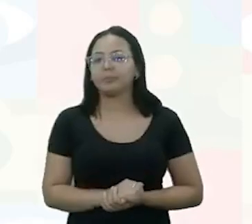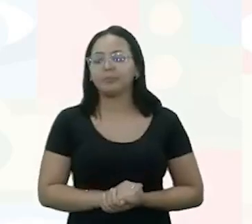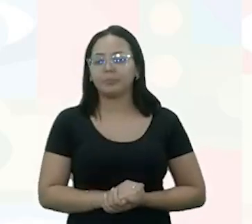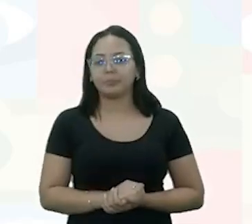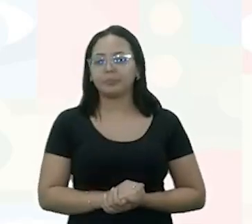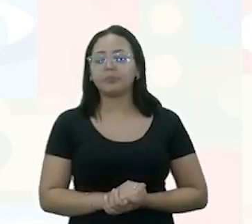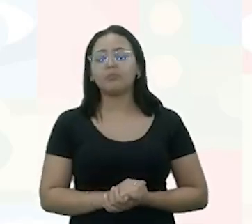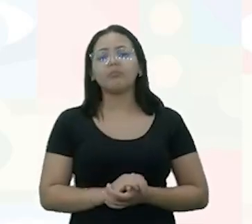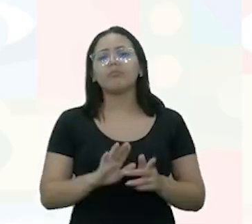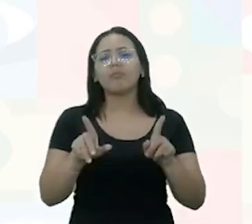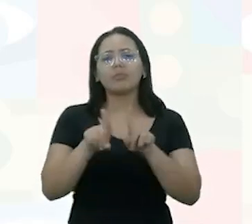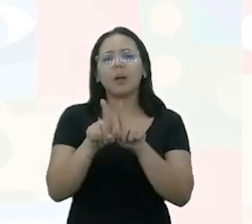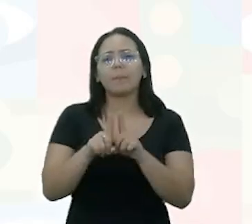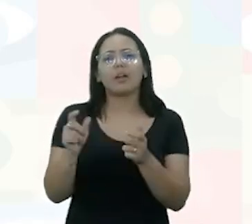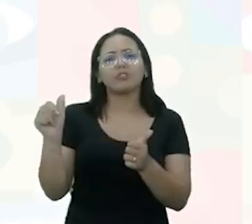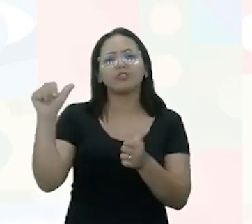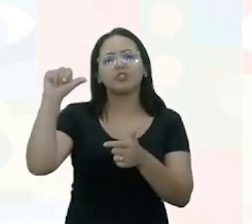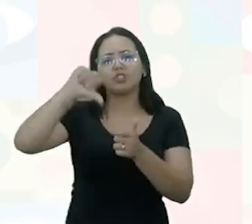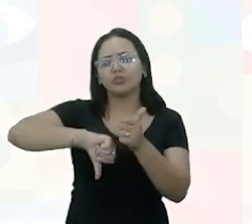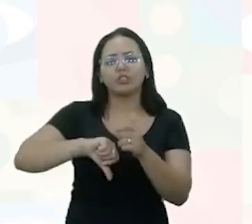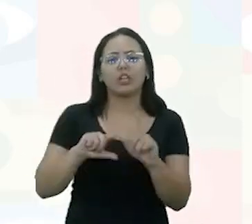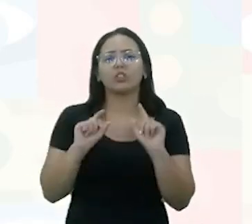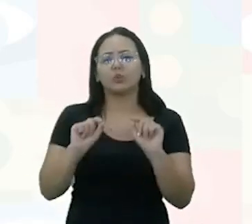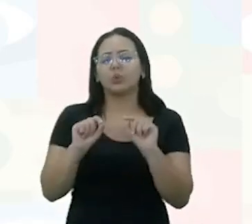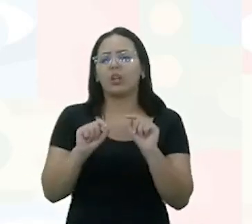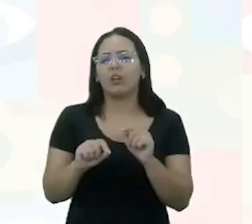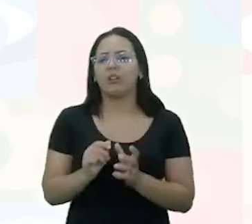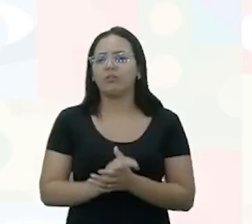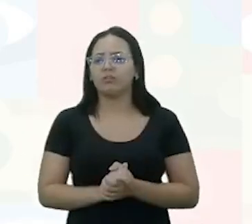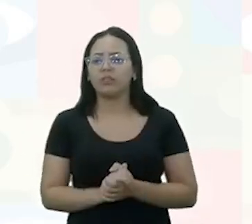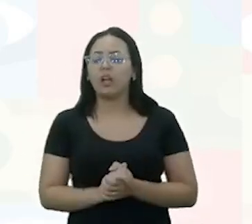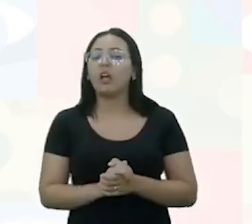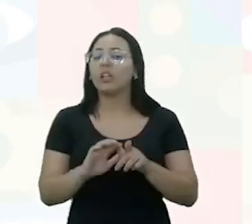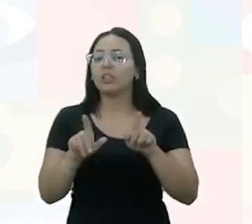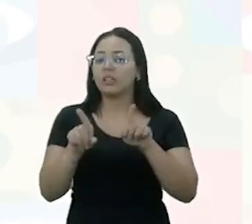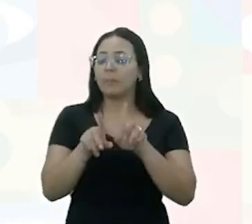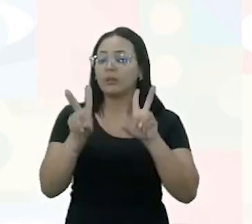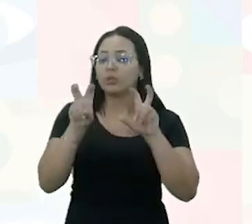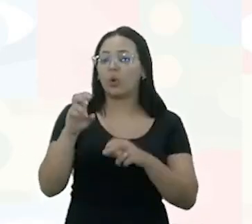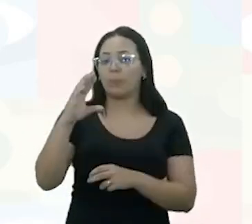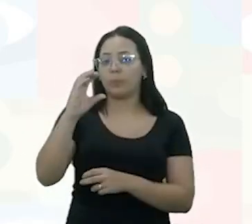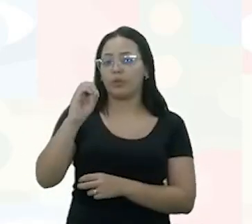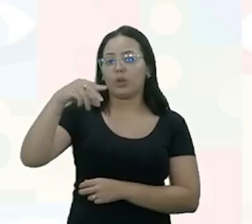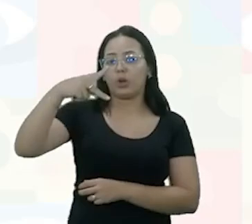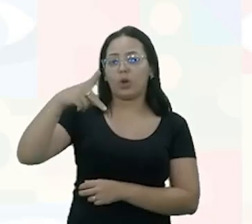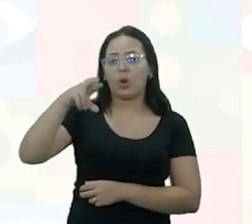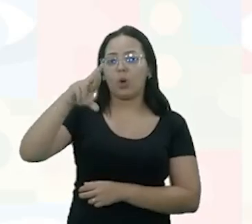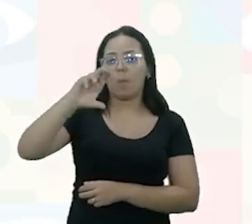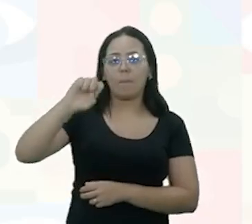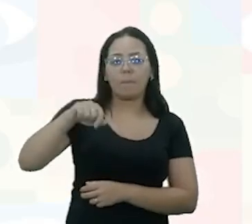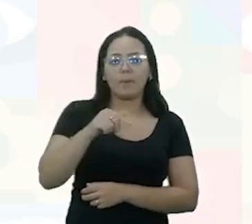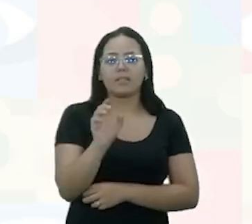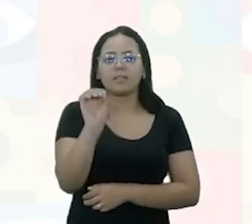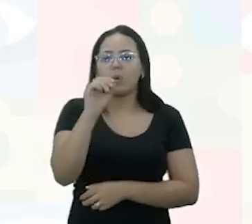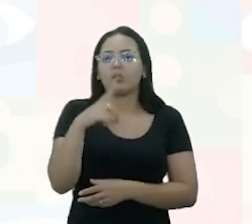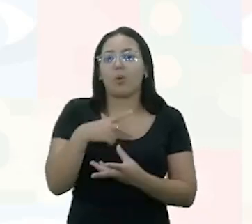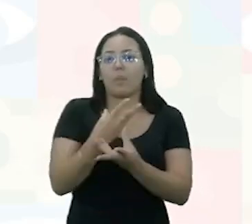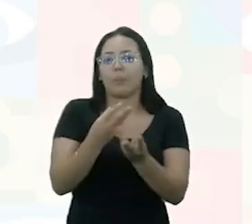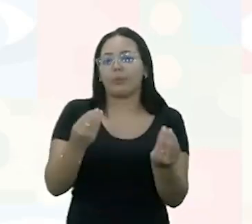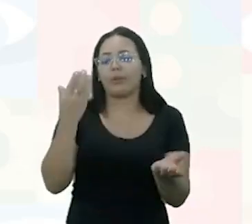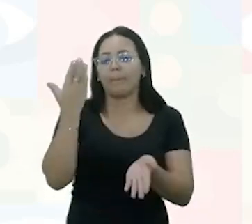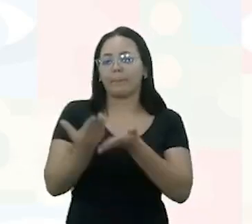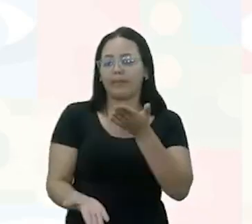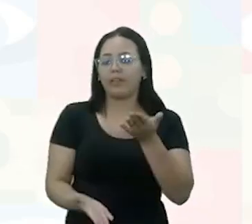E as desvantagens do formato é o algoritmo de compressão de imagens com perda significativa, que